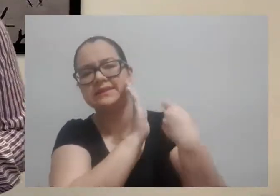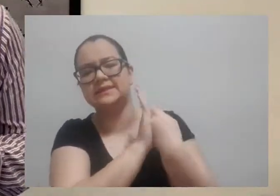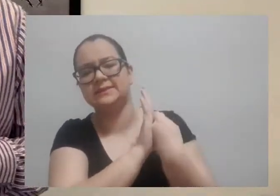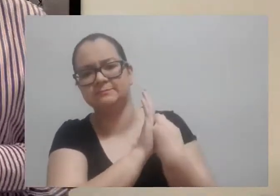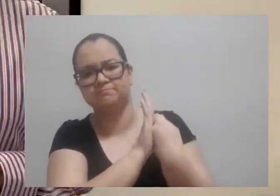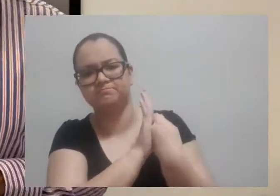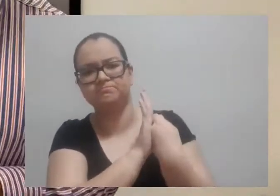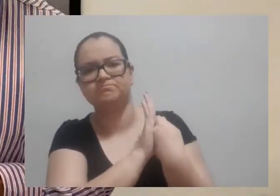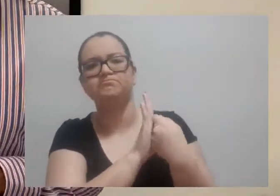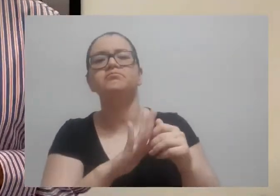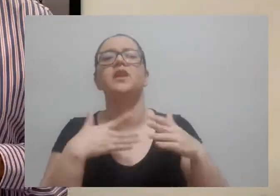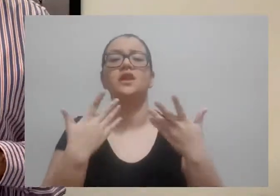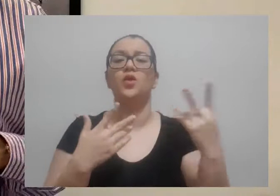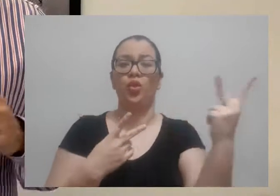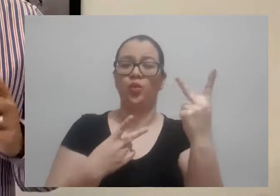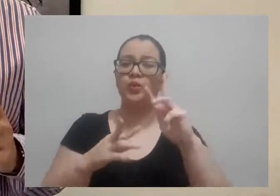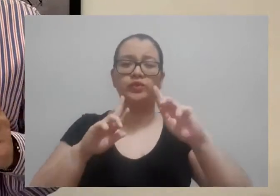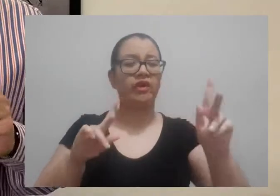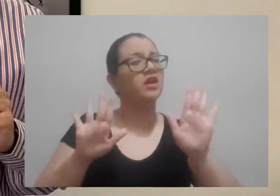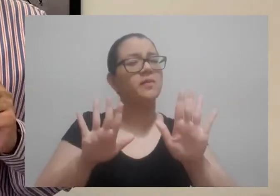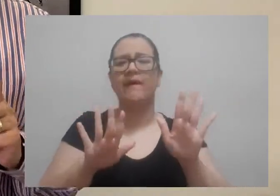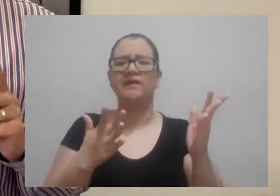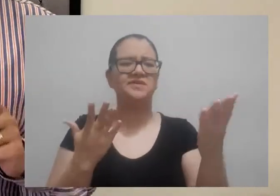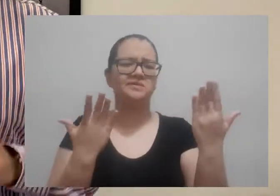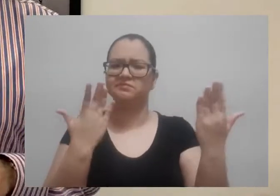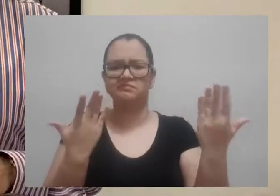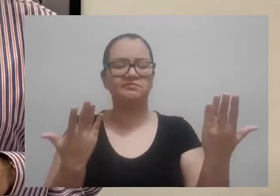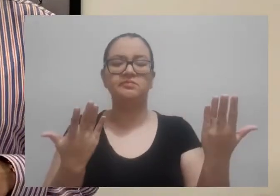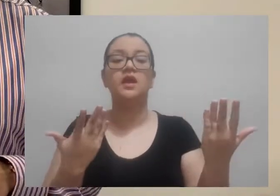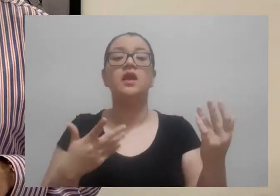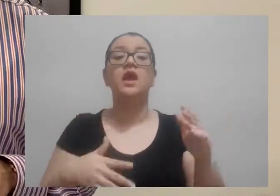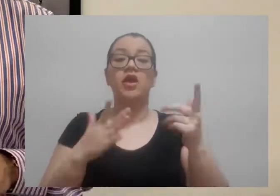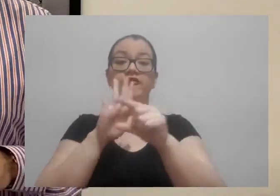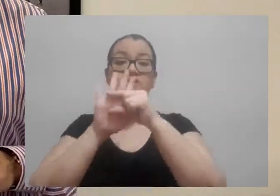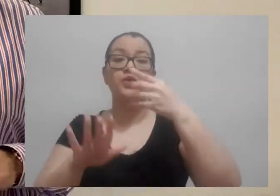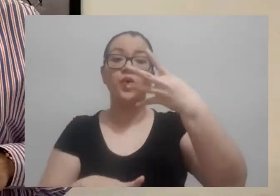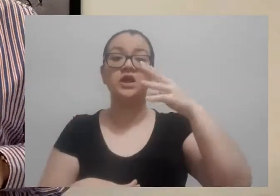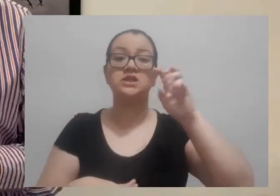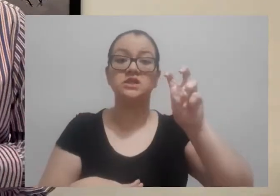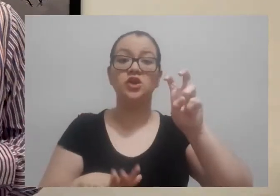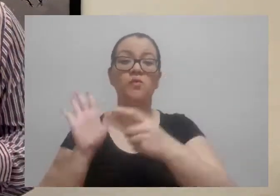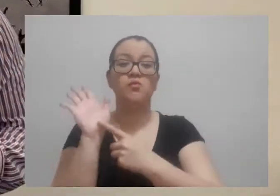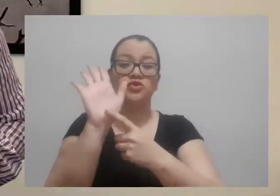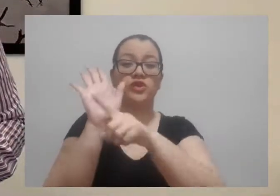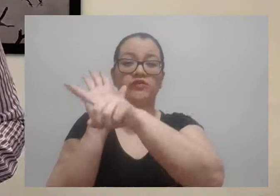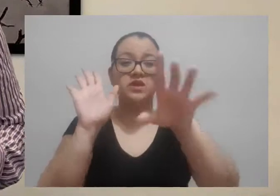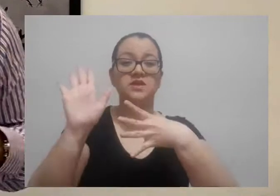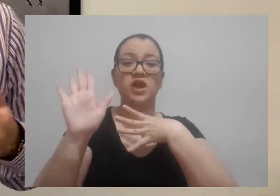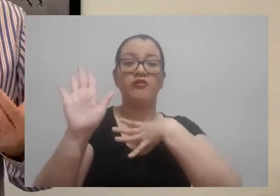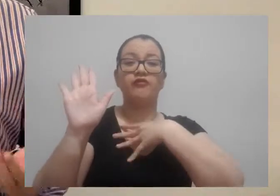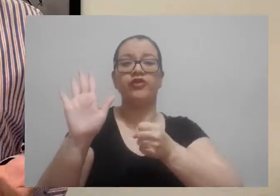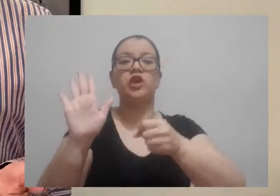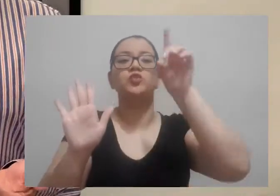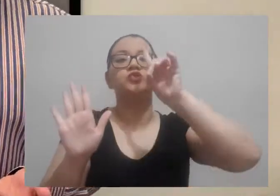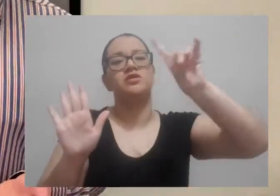diferente. Versículo 45. Para demonstrarem que são filhos do Pai de vocês, que está nos céus. Porque ele faz o